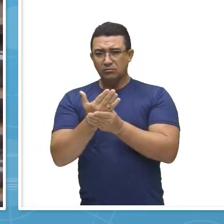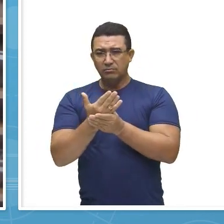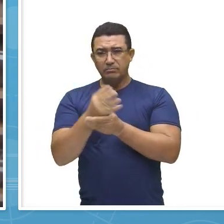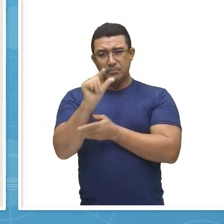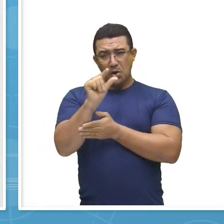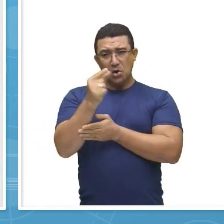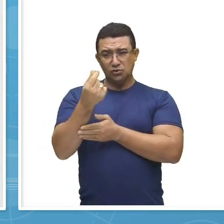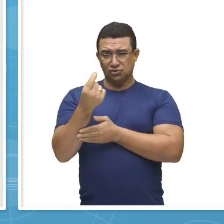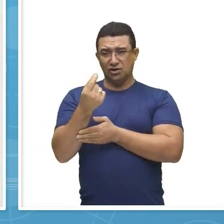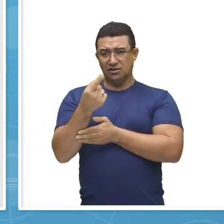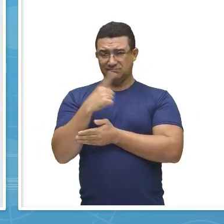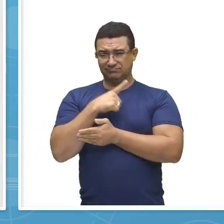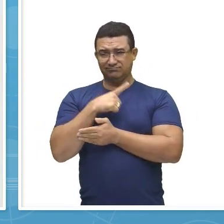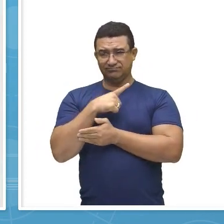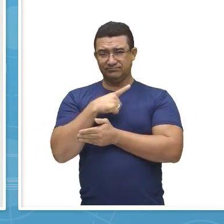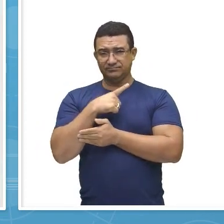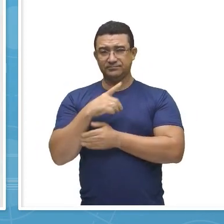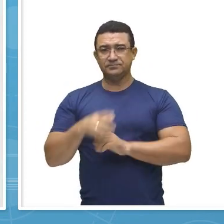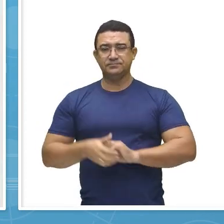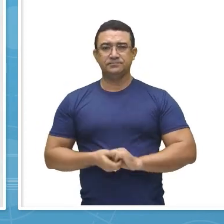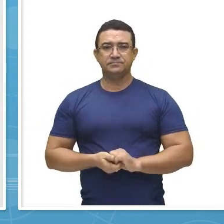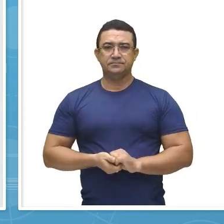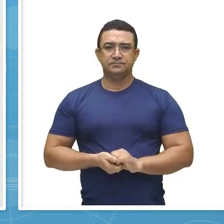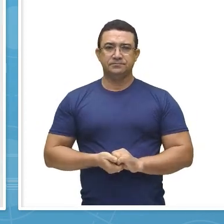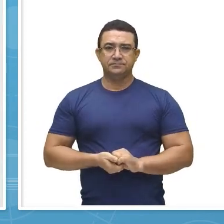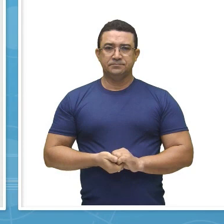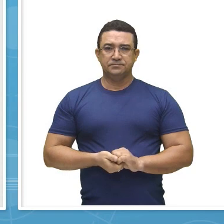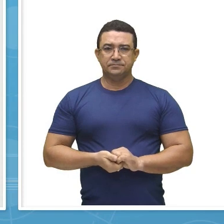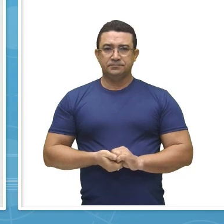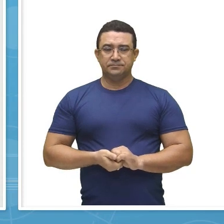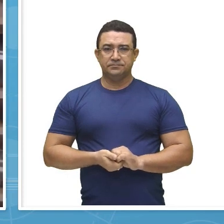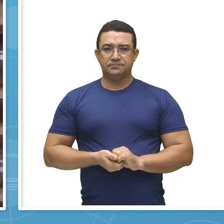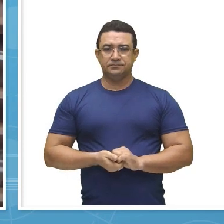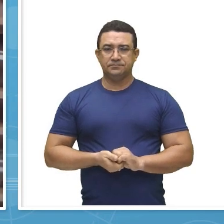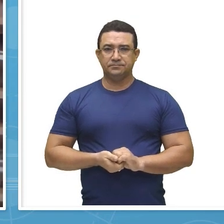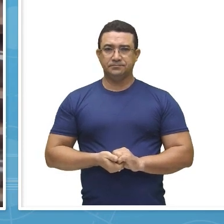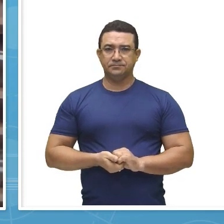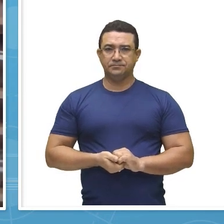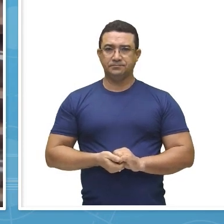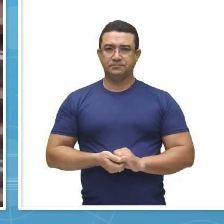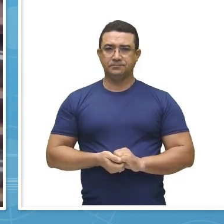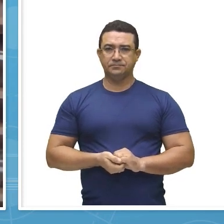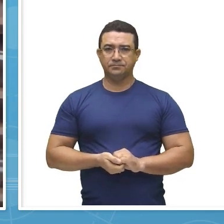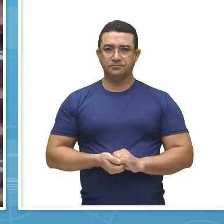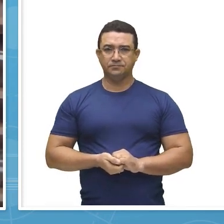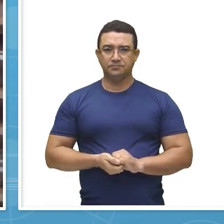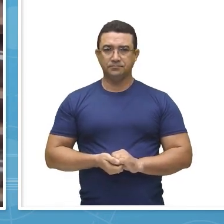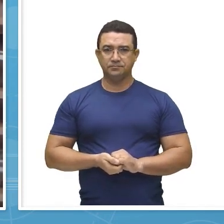na dúvida, certo? Quem mais está participando conosco? Vamos lá, para irmos para a segunda questão?